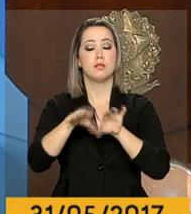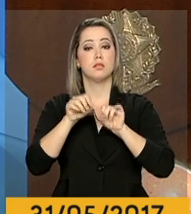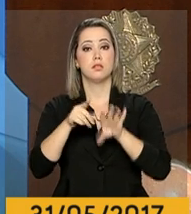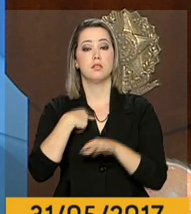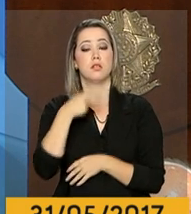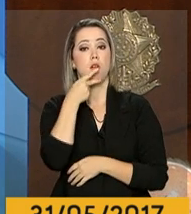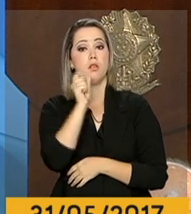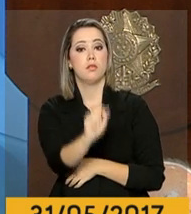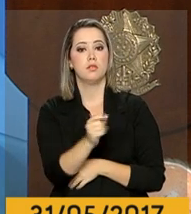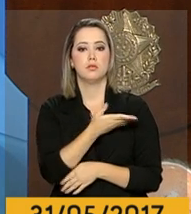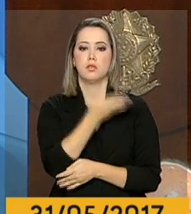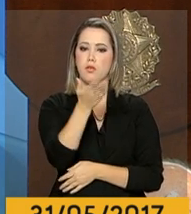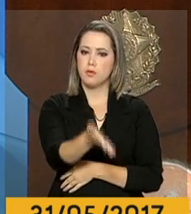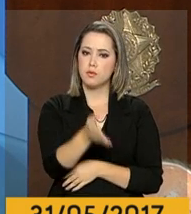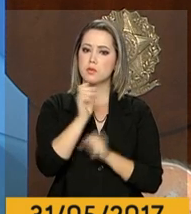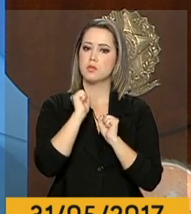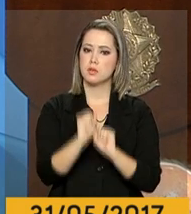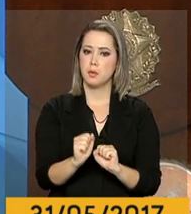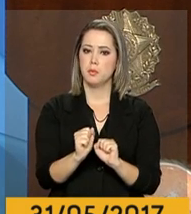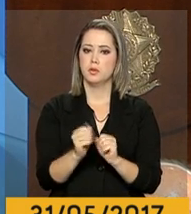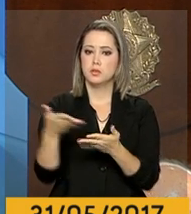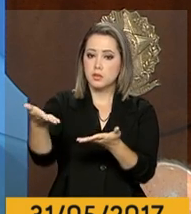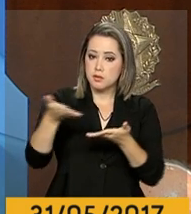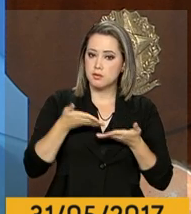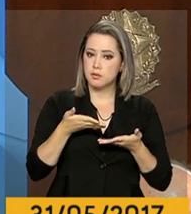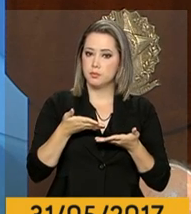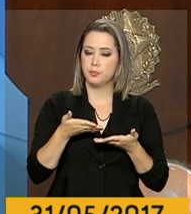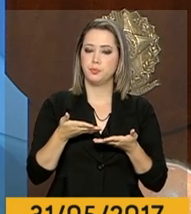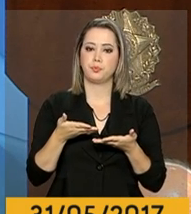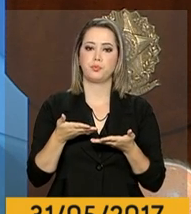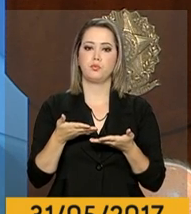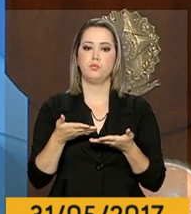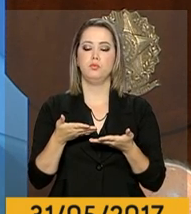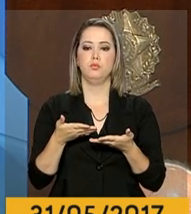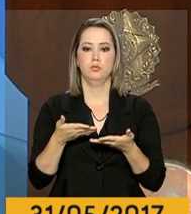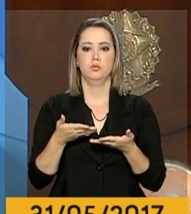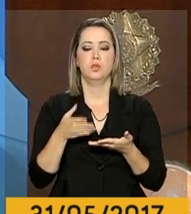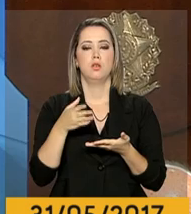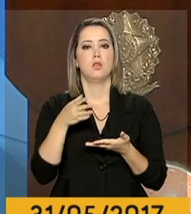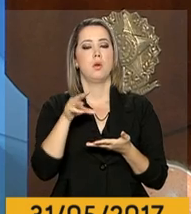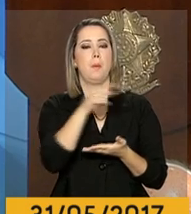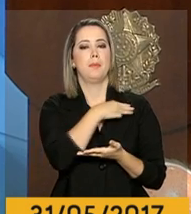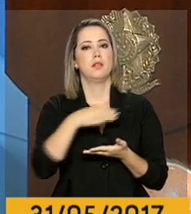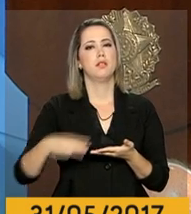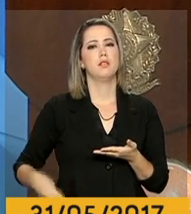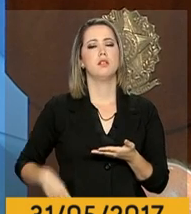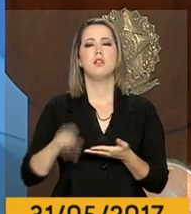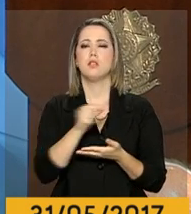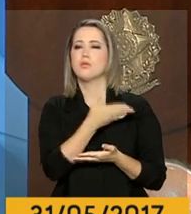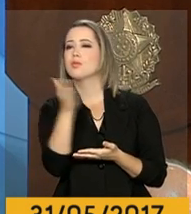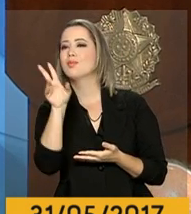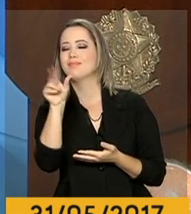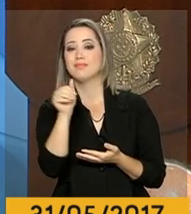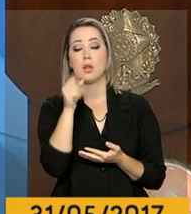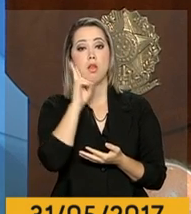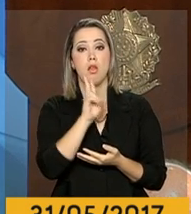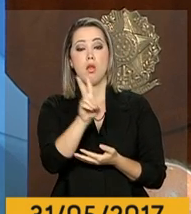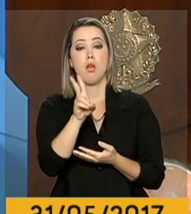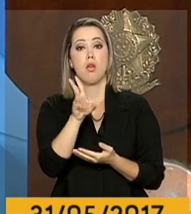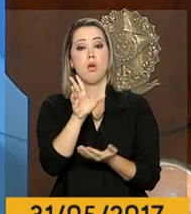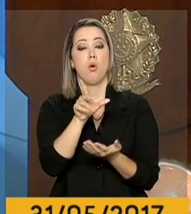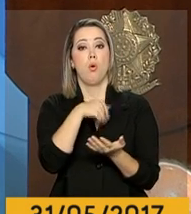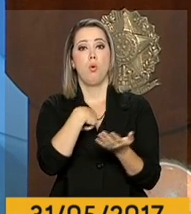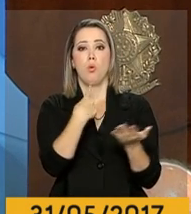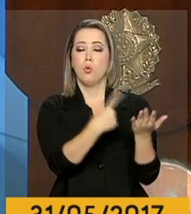você poderia trazer para cá, senhor ministro Caputo Bastos, poderia trazer para cá os acórdons